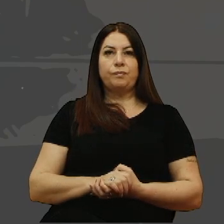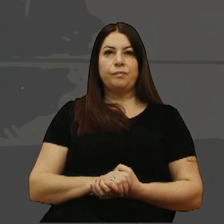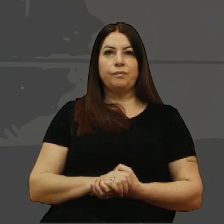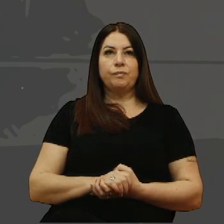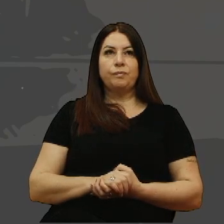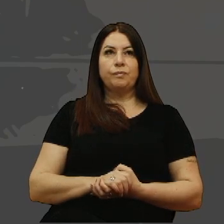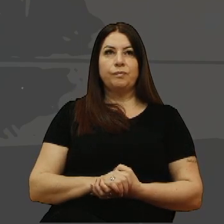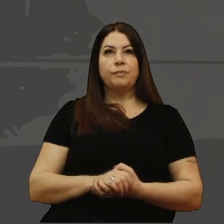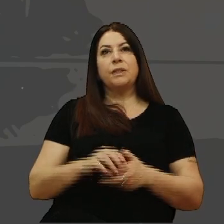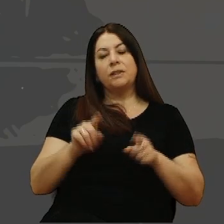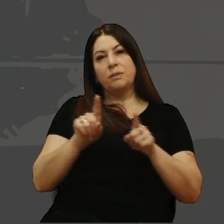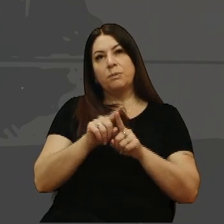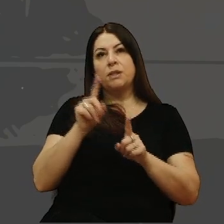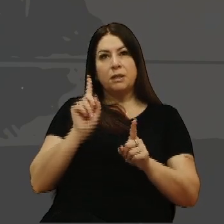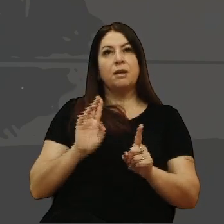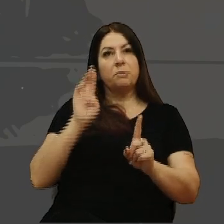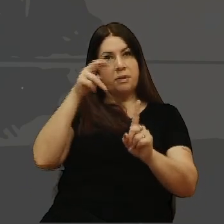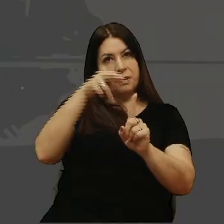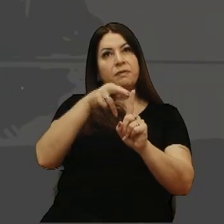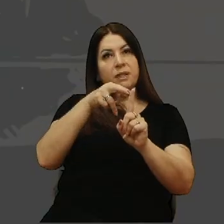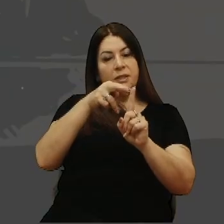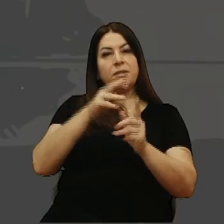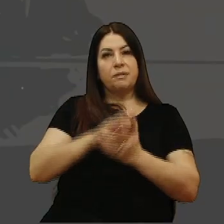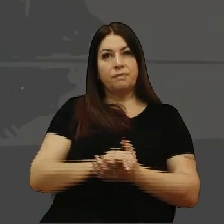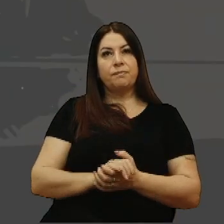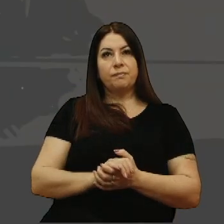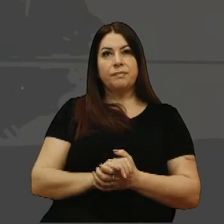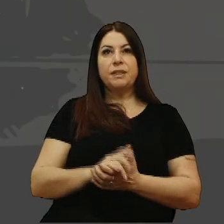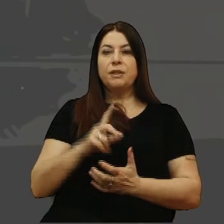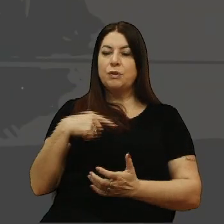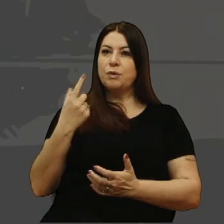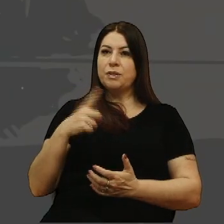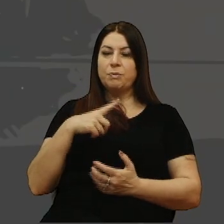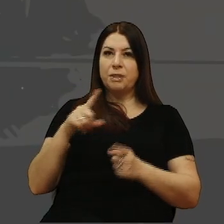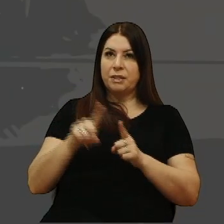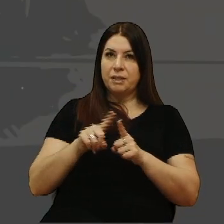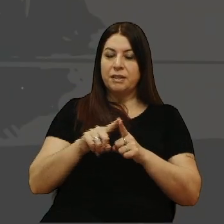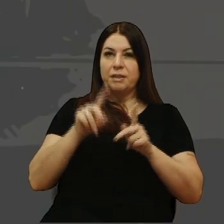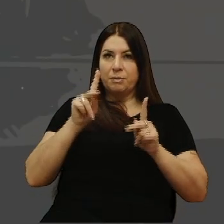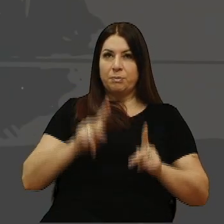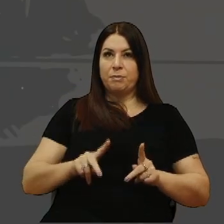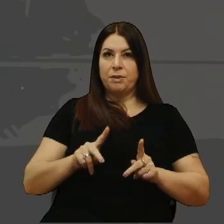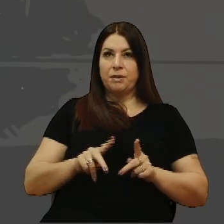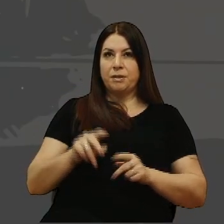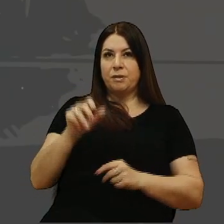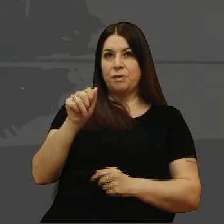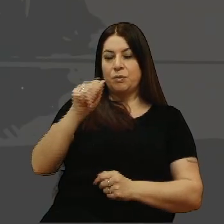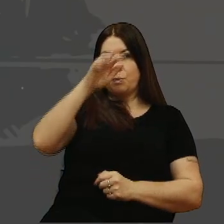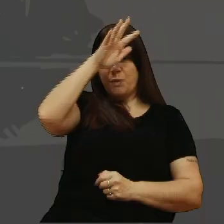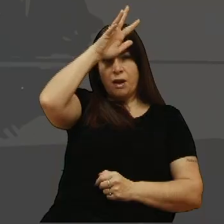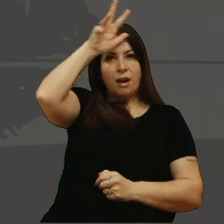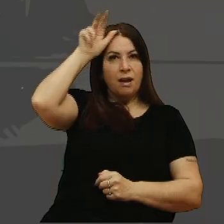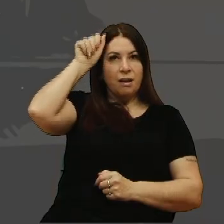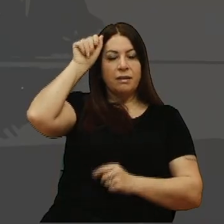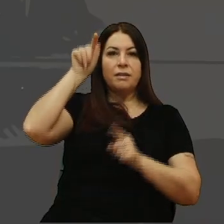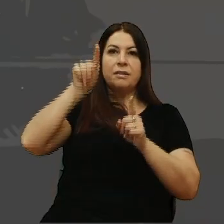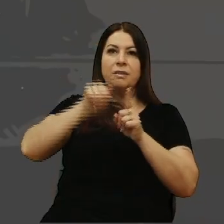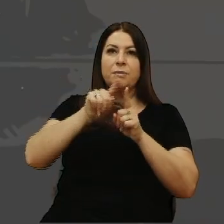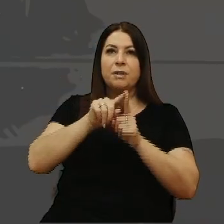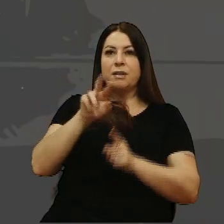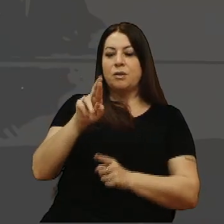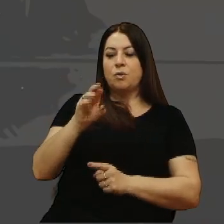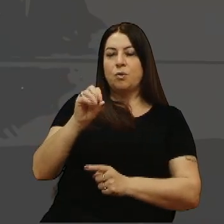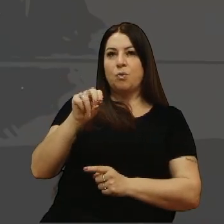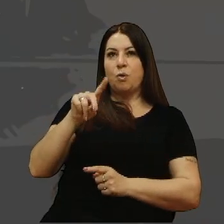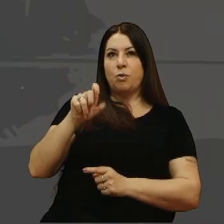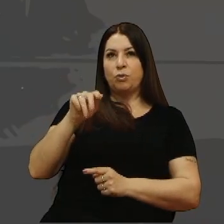também é referência. A gente recebe também gente do Acre, gente de Rondônia